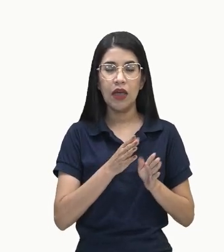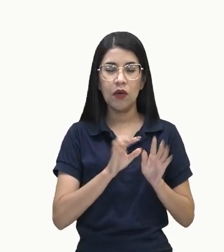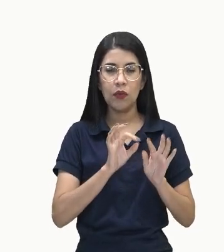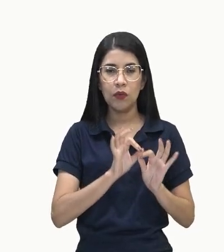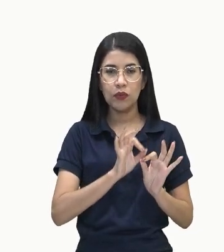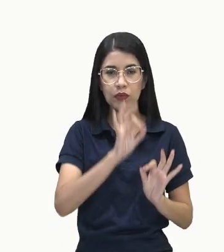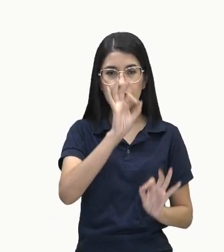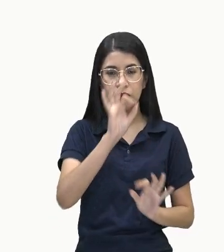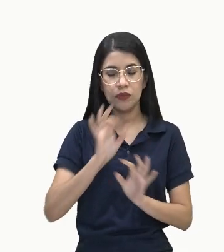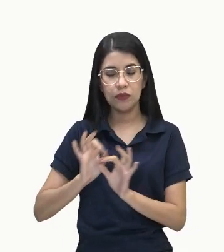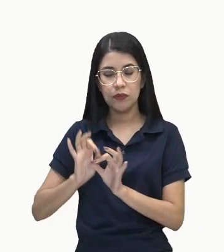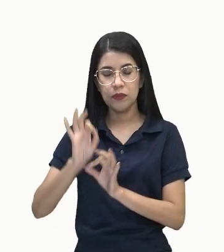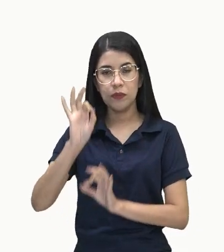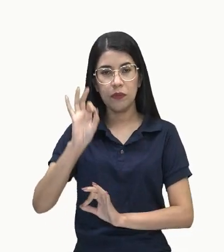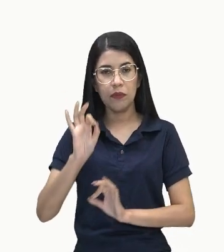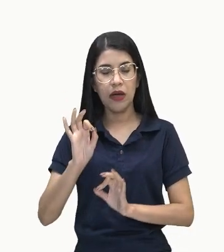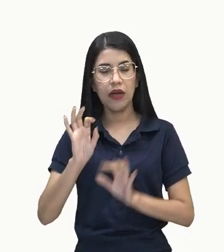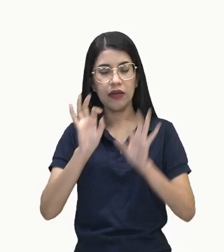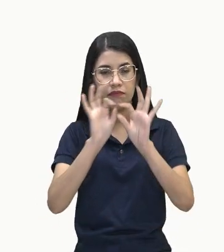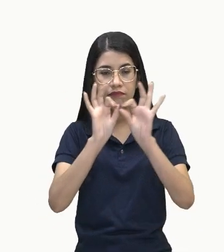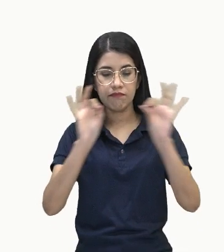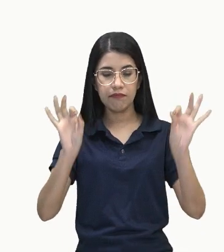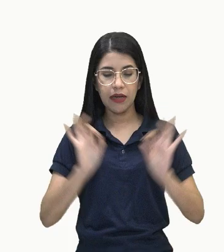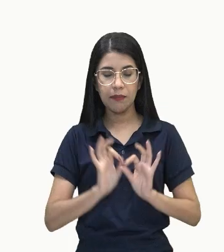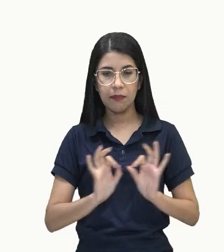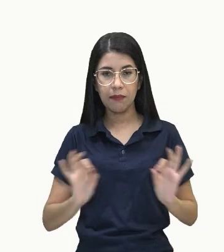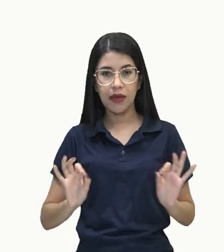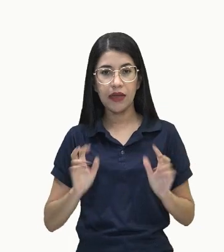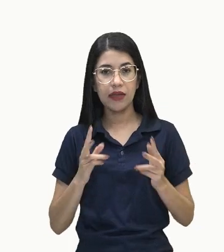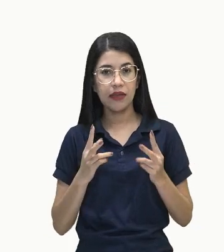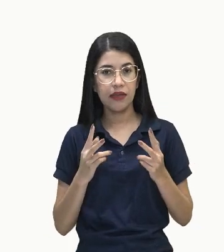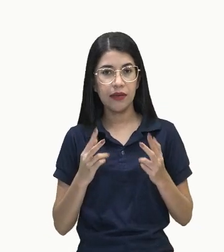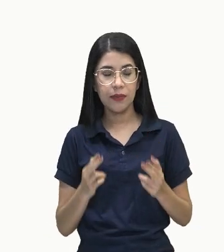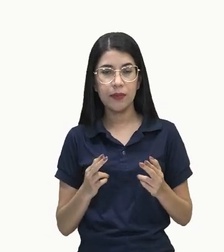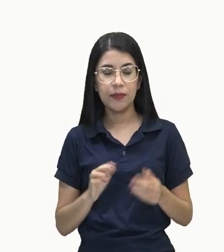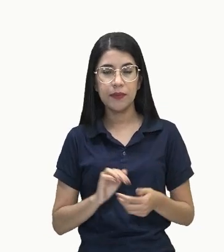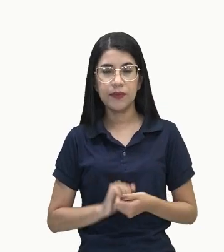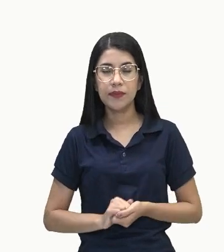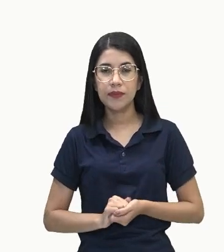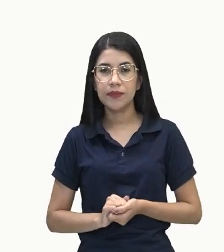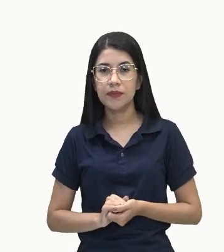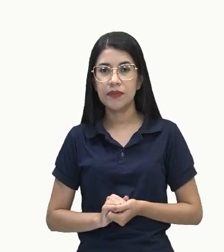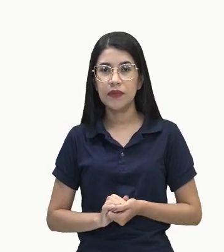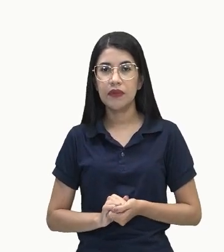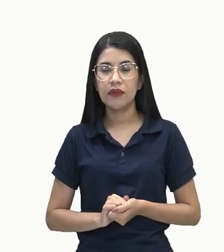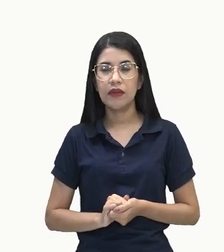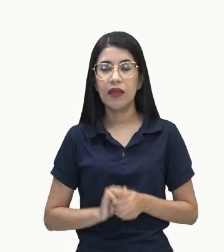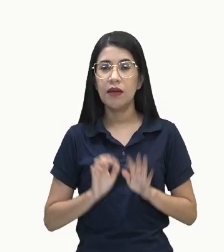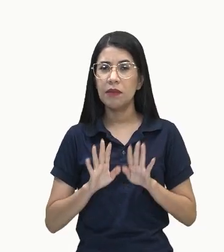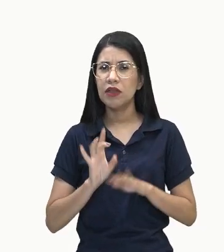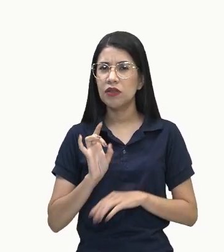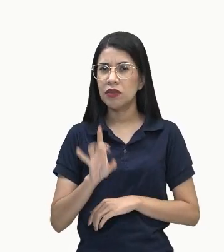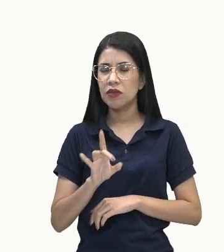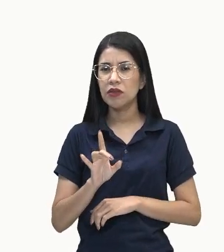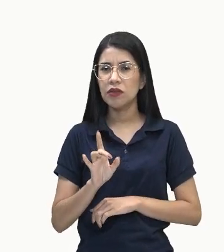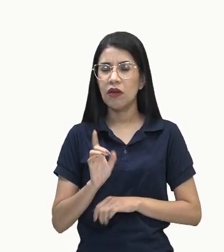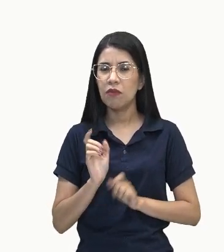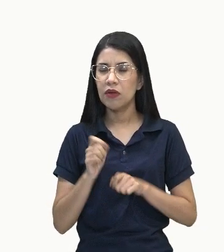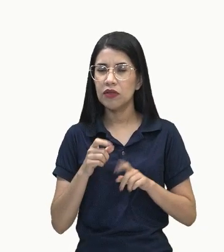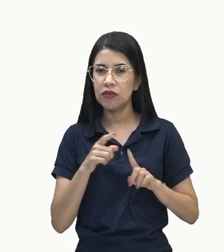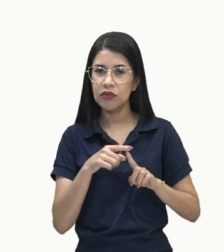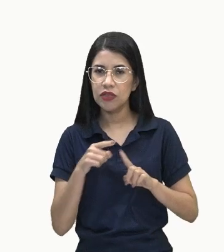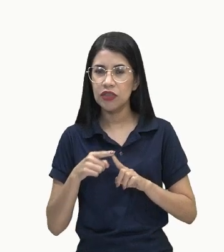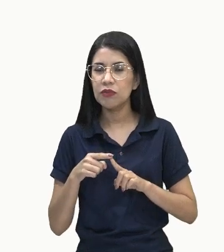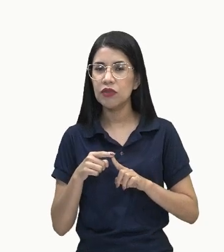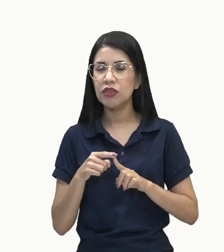tá? Eles devem possuir a mesma medida. Bem, mas somente isso não me garante a classificação